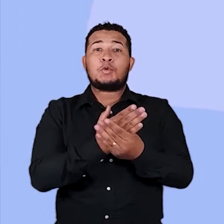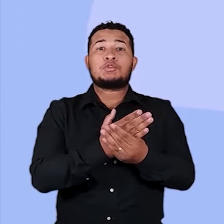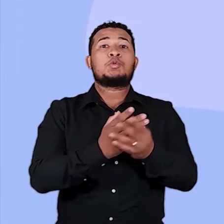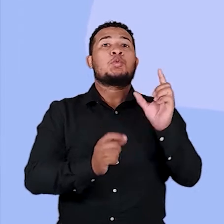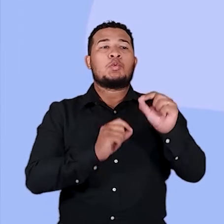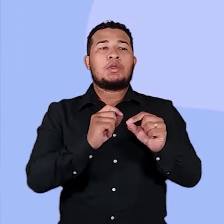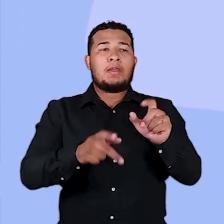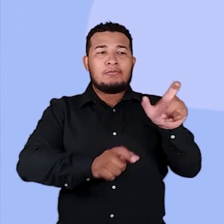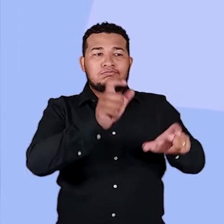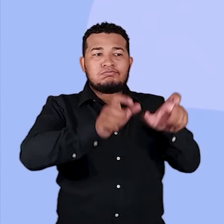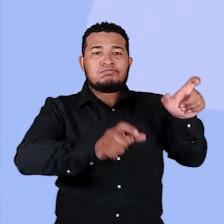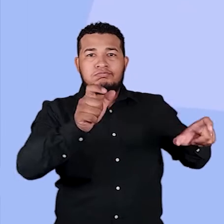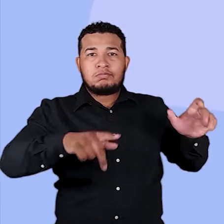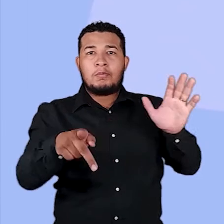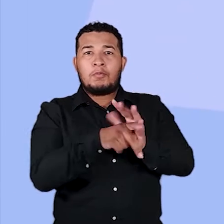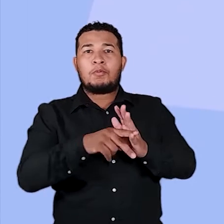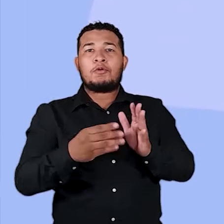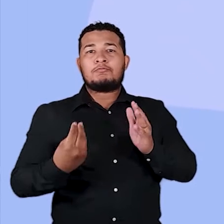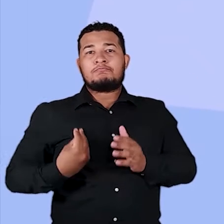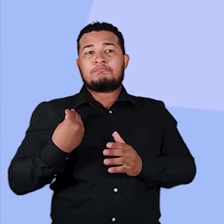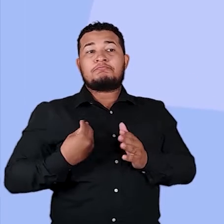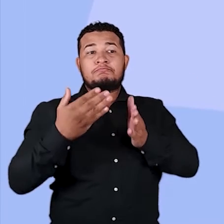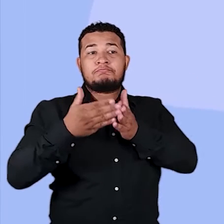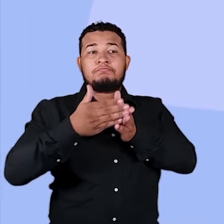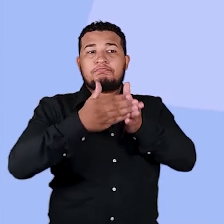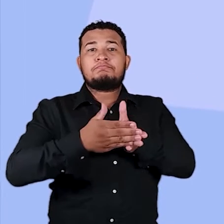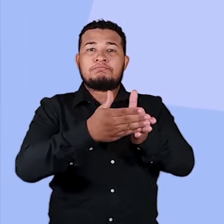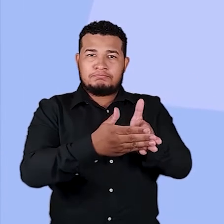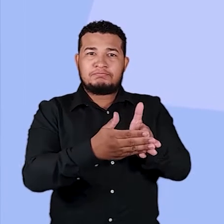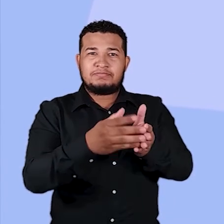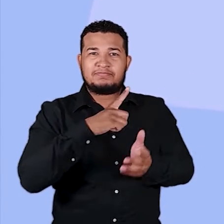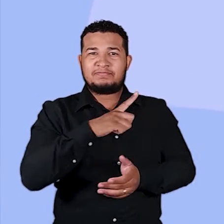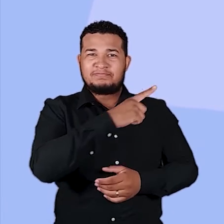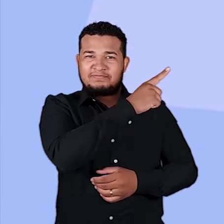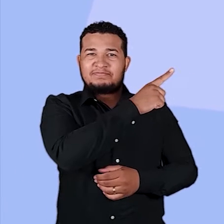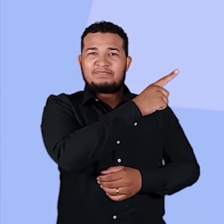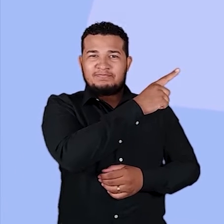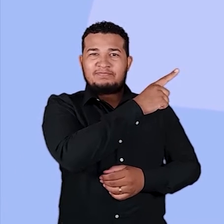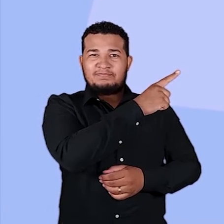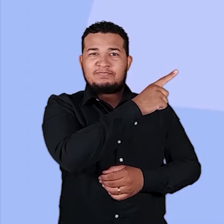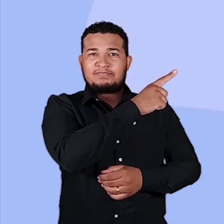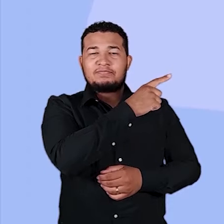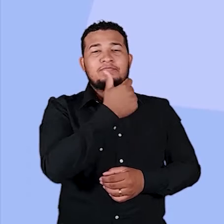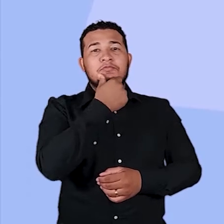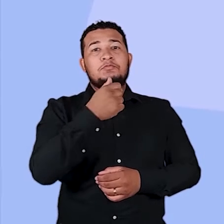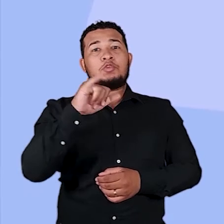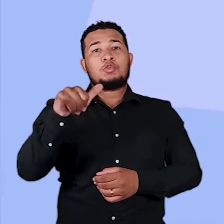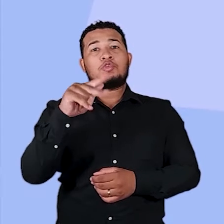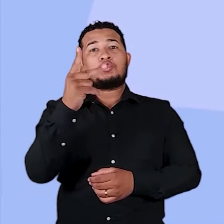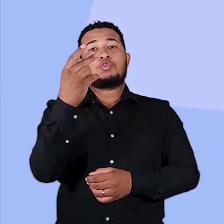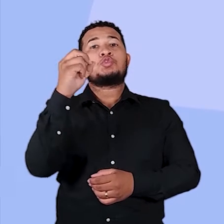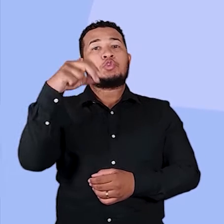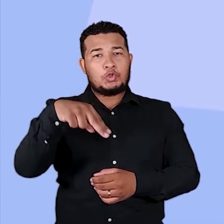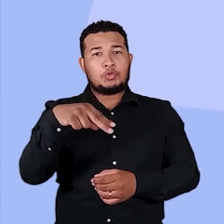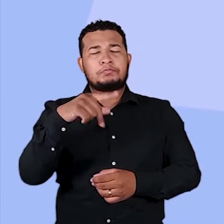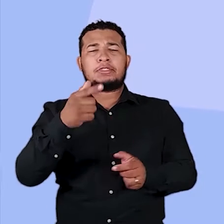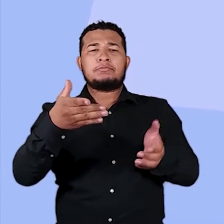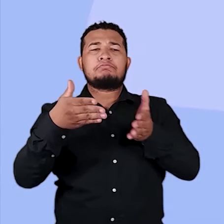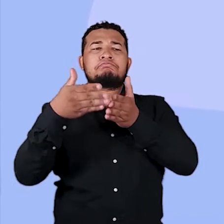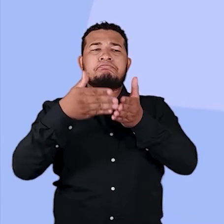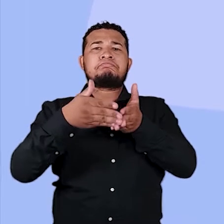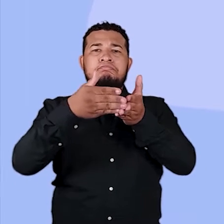processou tripulantes de um navio que está desenhado aí na tela, John Dudley e um